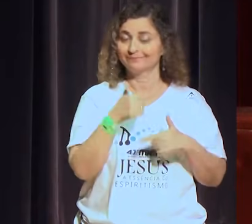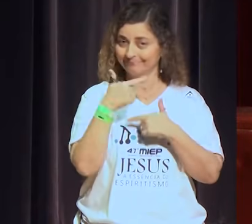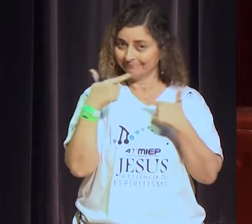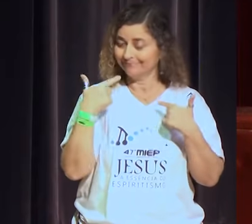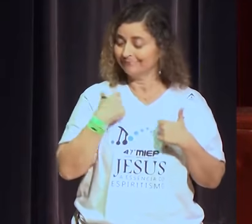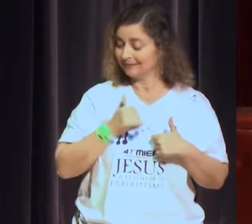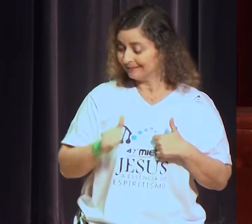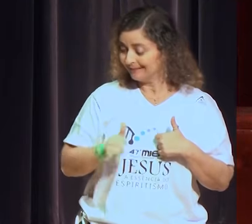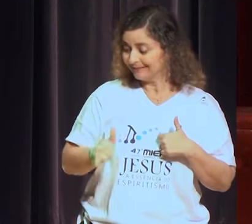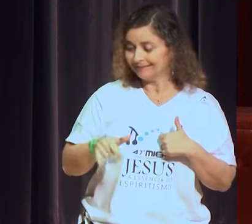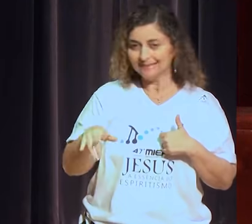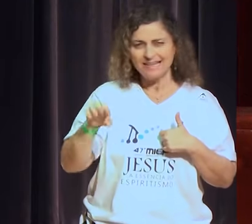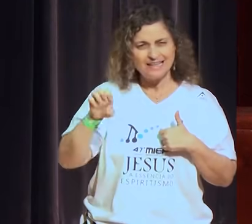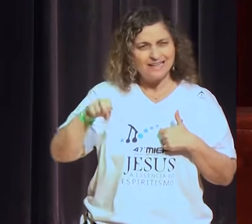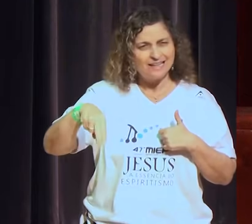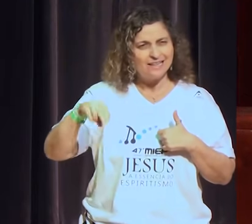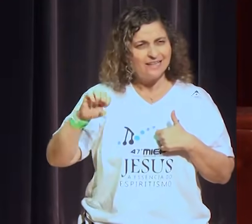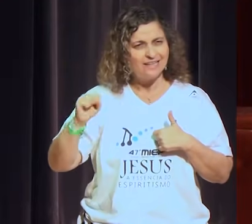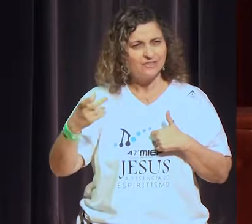Esse menino não vai ser um bom aluno.